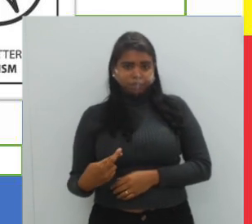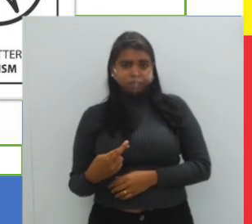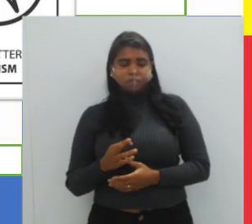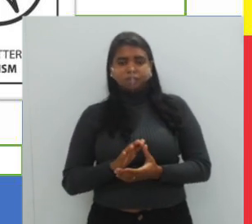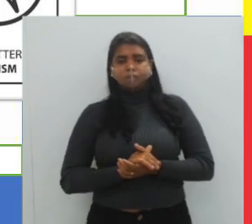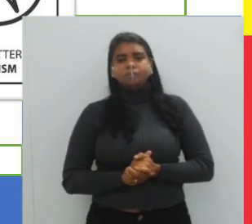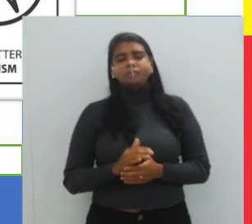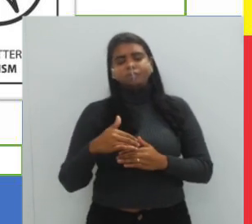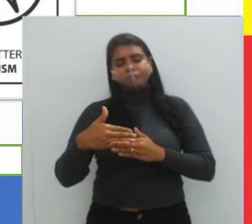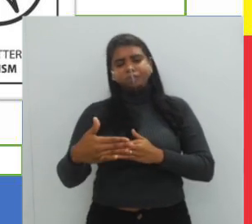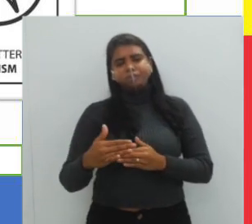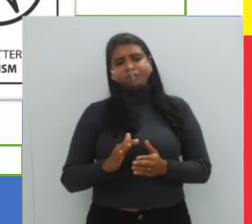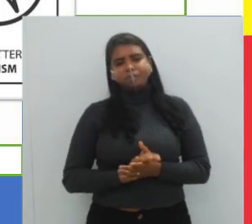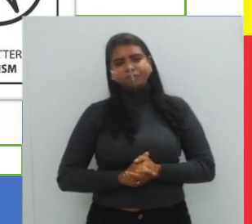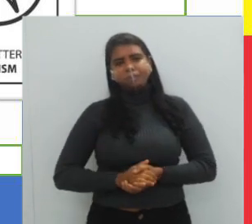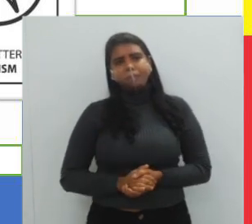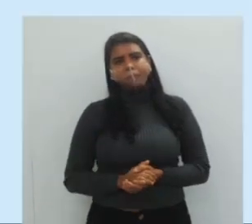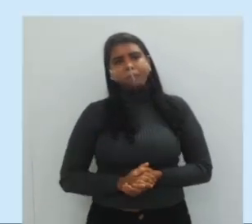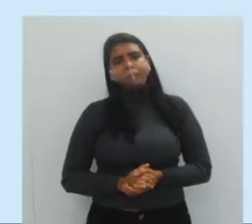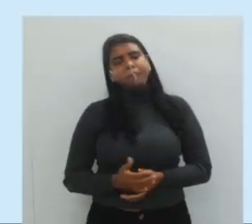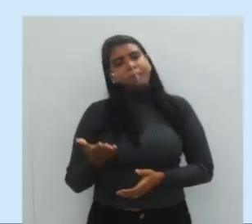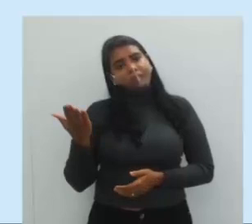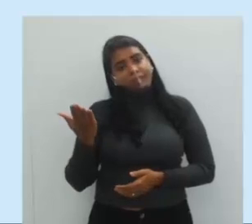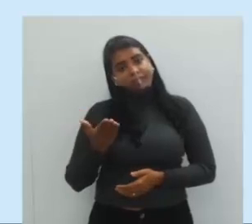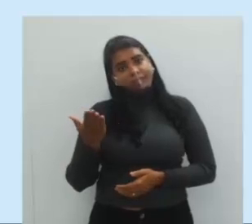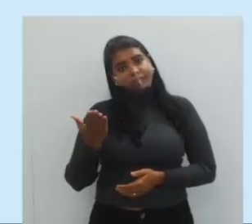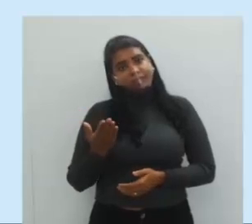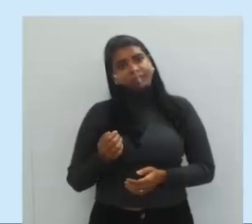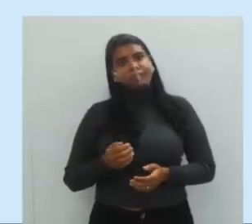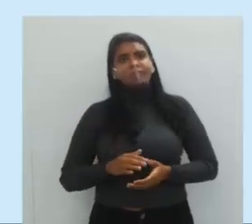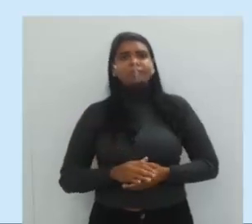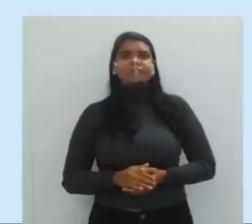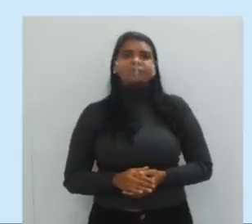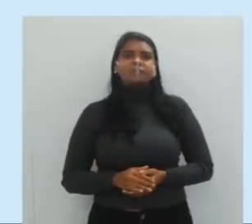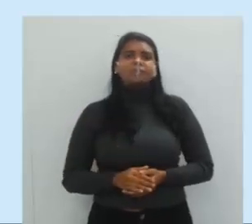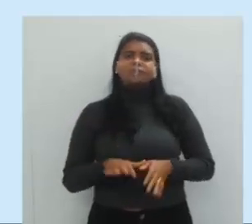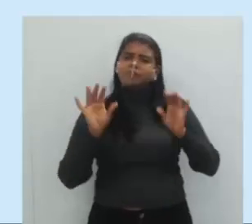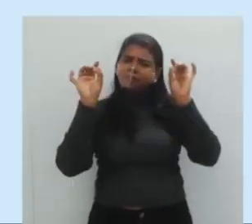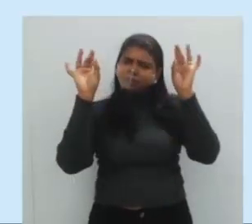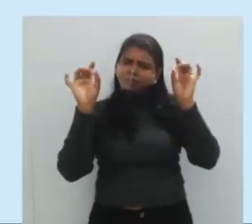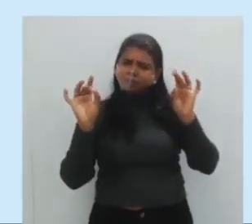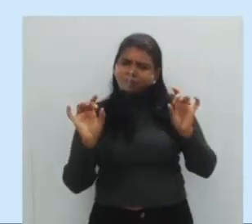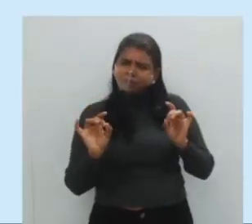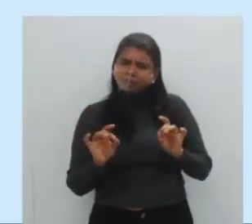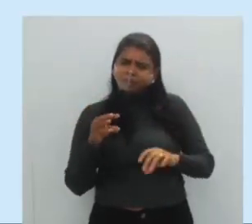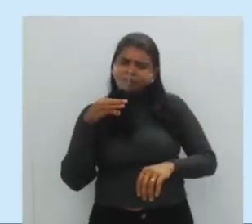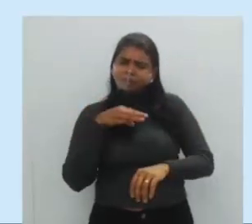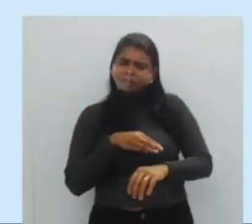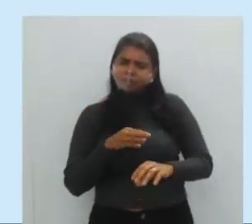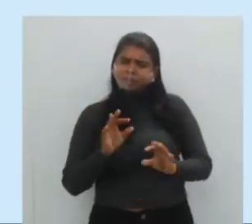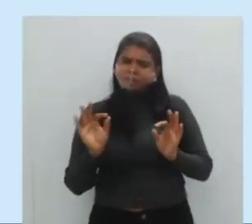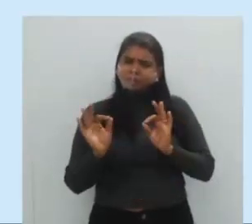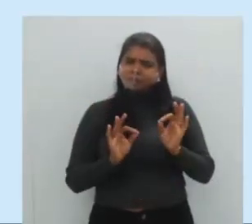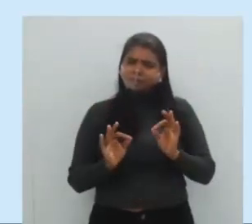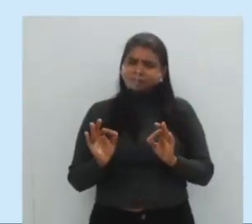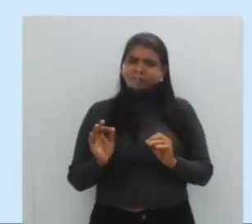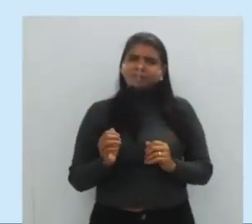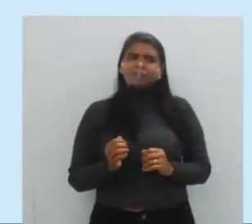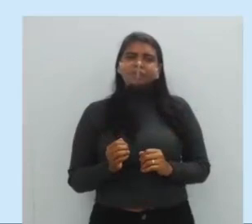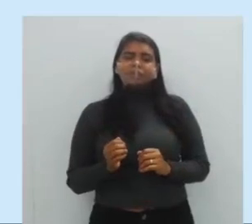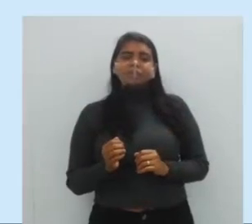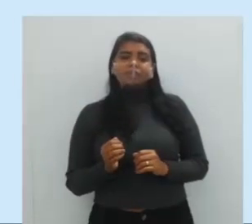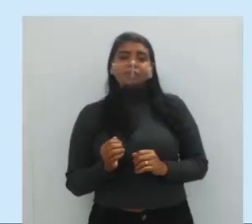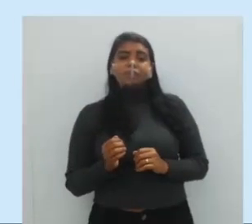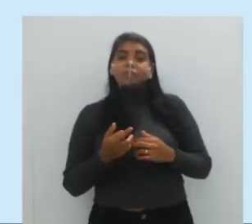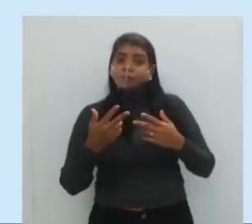religião. Vamos lá, vamos em frente. E agora chegou um momento bem específico. Eu coloquei